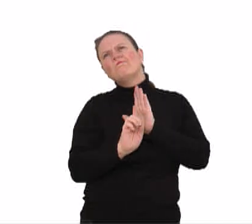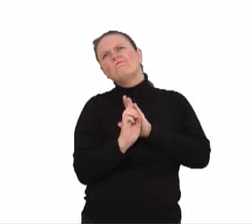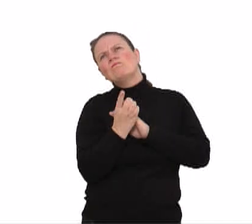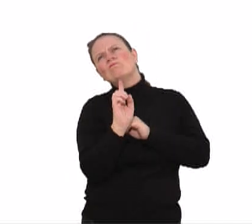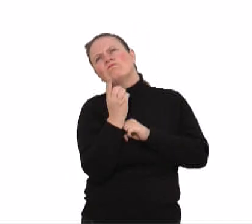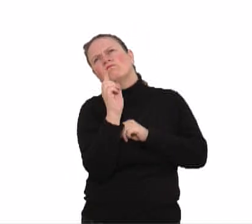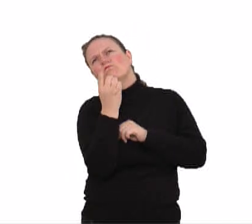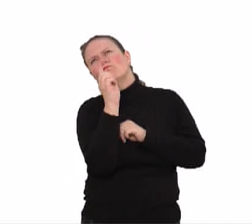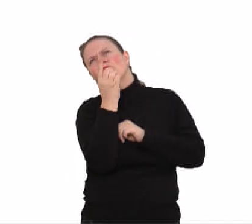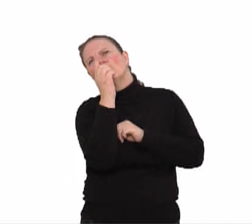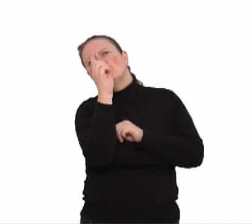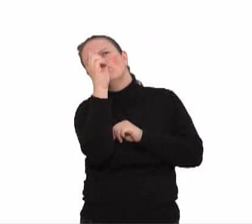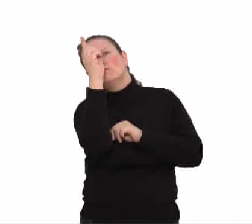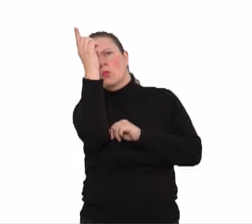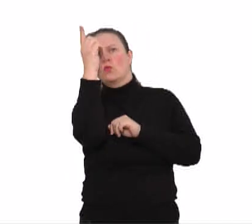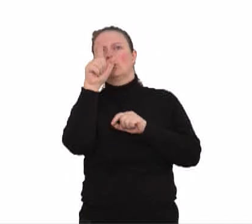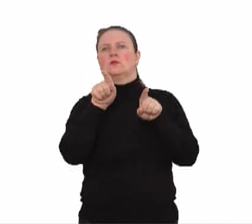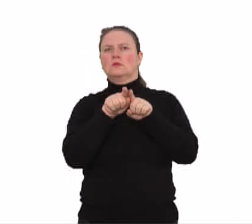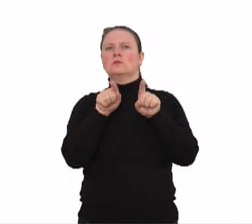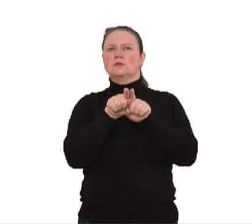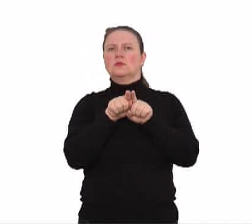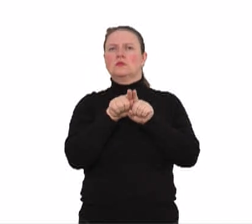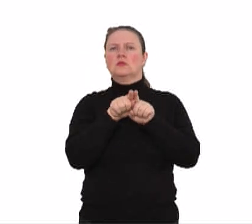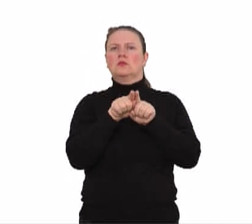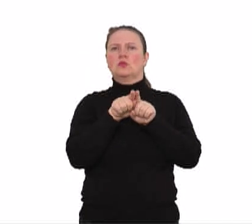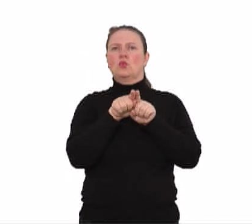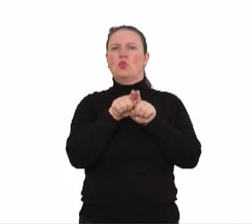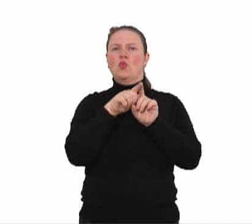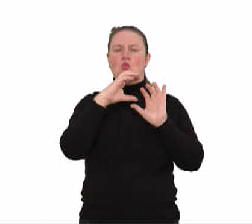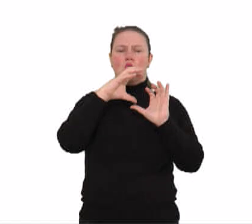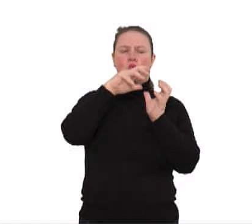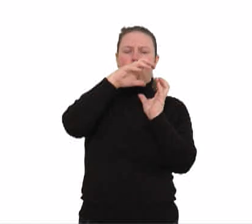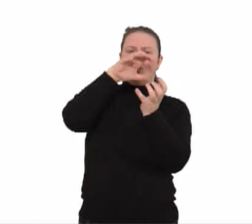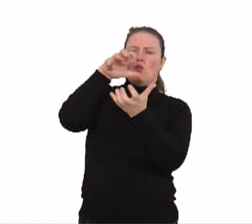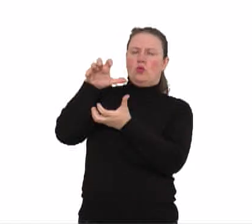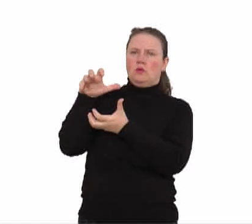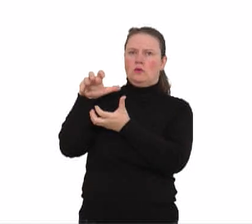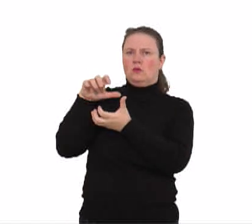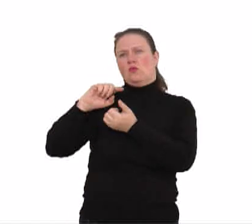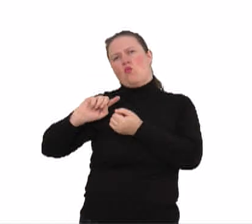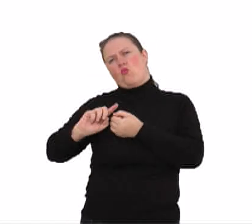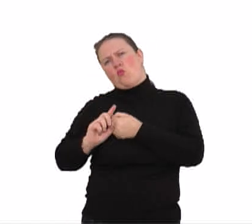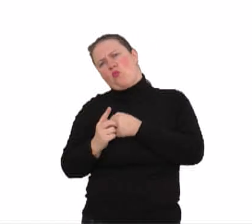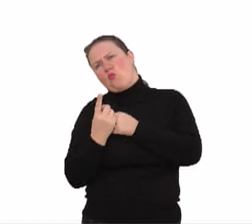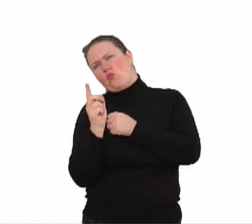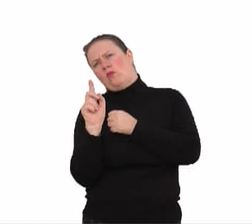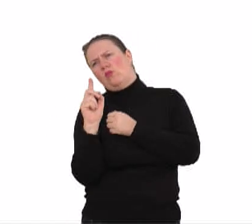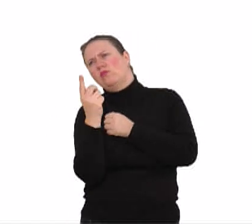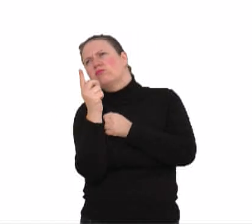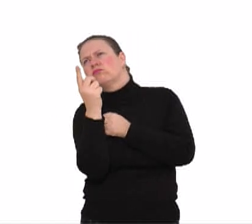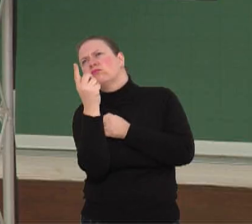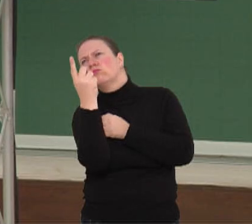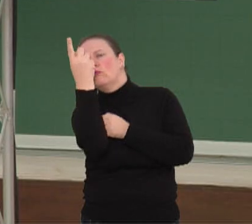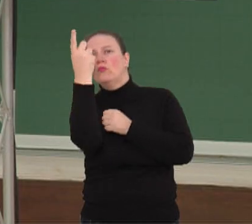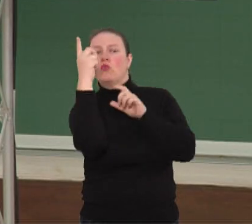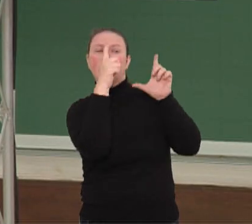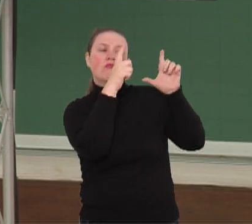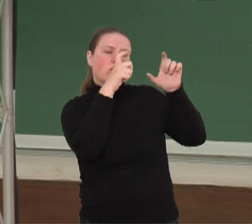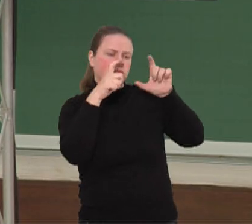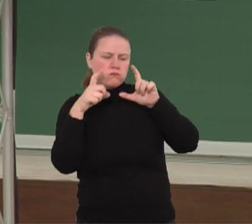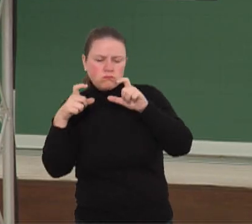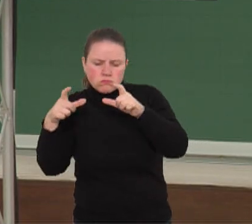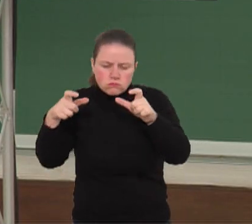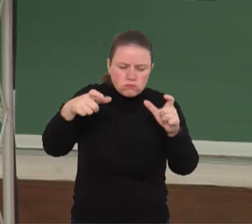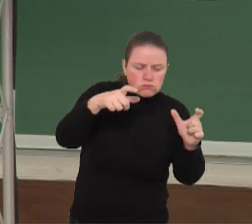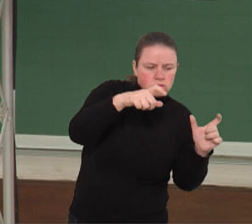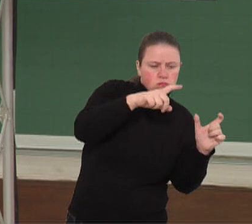a segunda Voyager já saiu do sistema solar. Elas estão adquirindo distância suficiente para fotografar o sistema inteiro. Mais